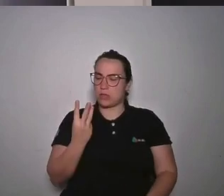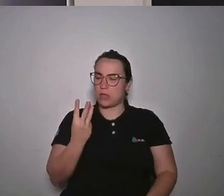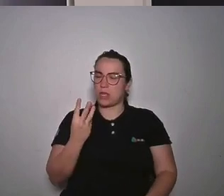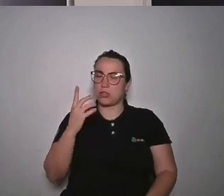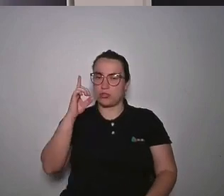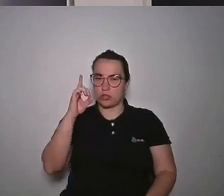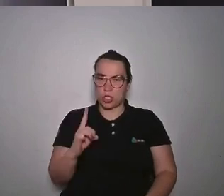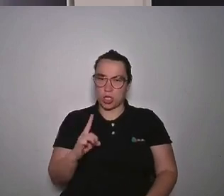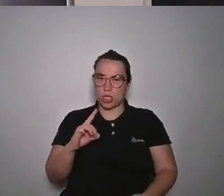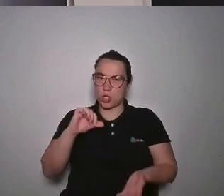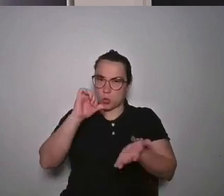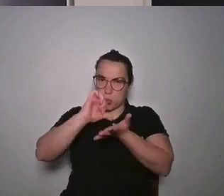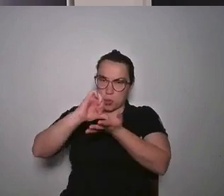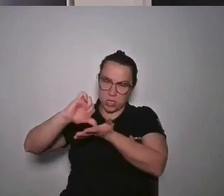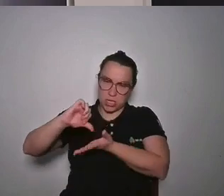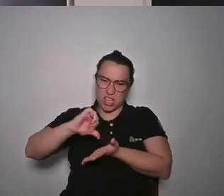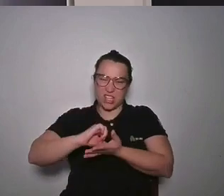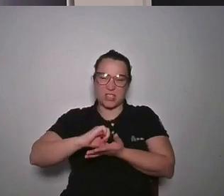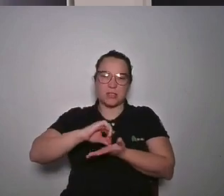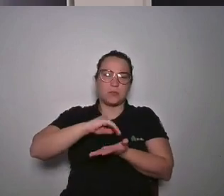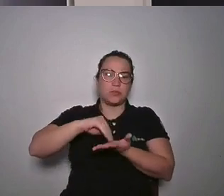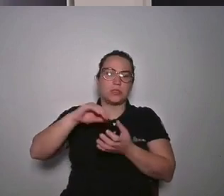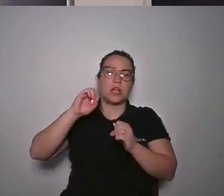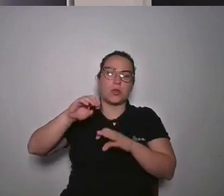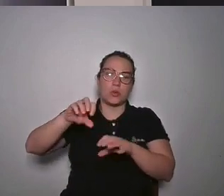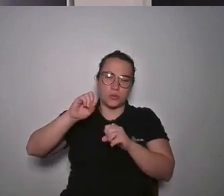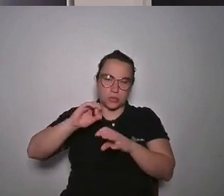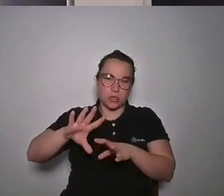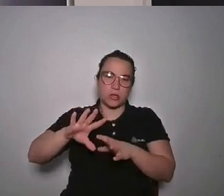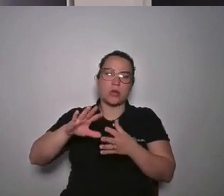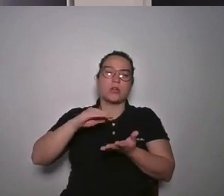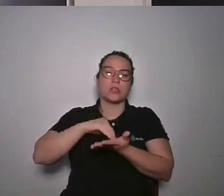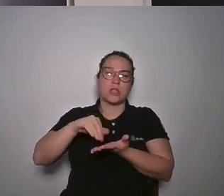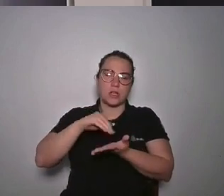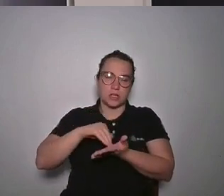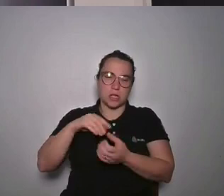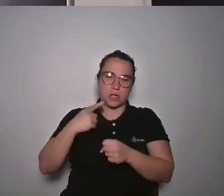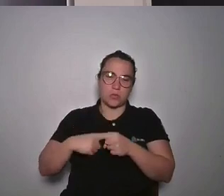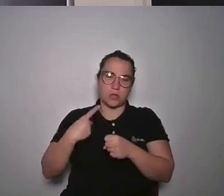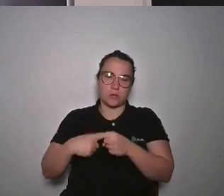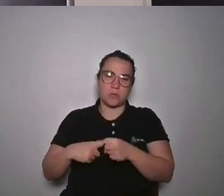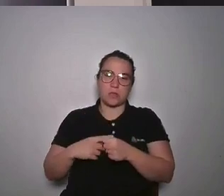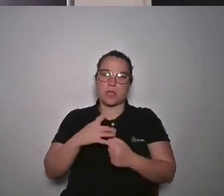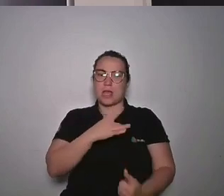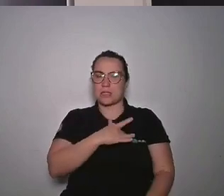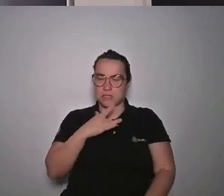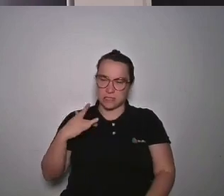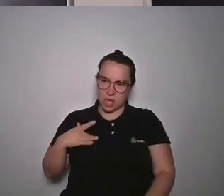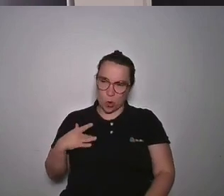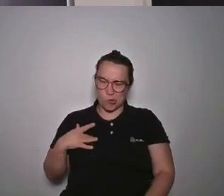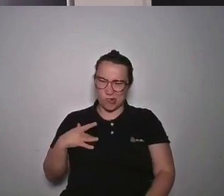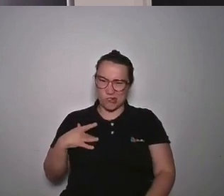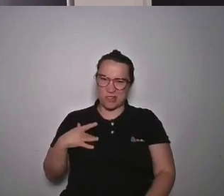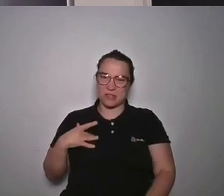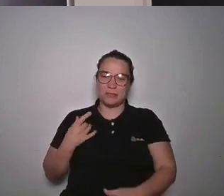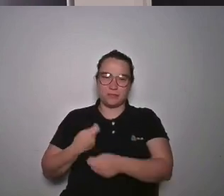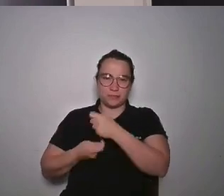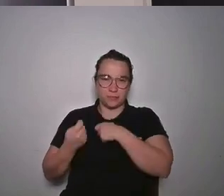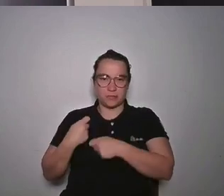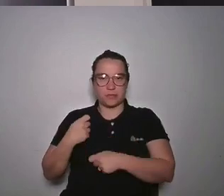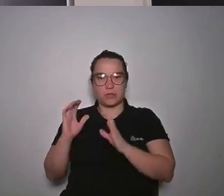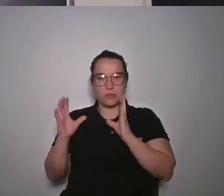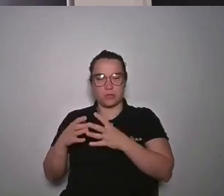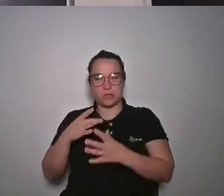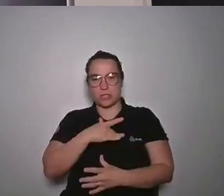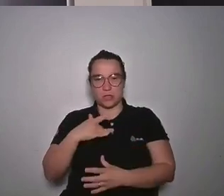3 unidades. Secretaria Municipal de Educação, Secretaria Municipal de Saúde, que é administrada através do Fundo de Saúde,